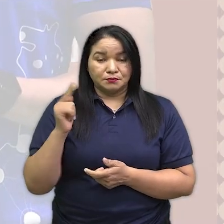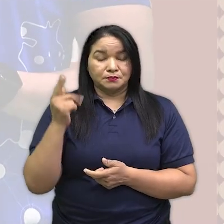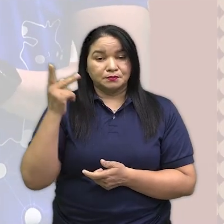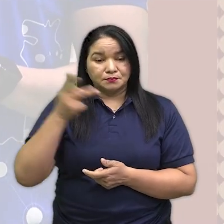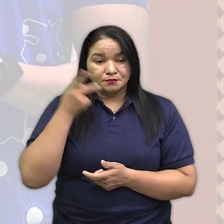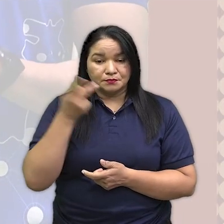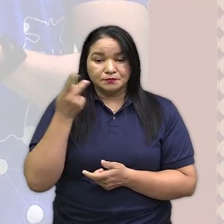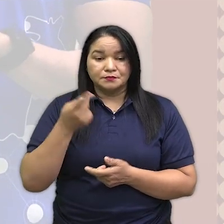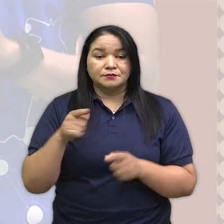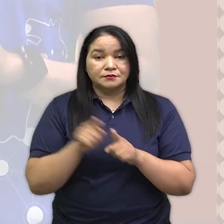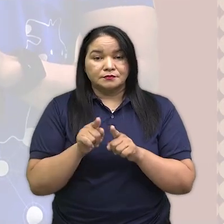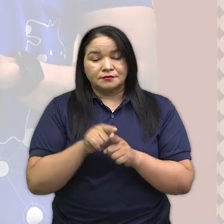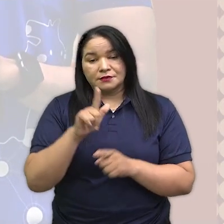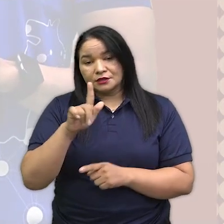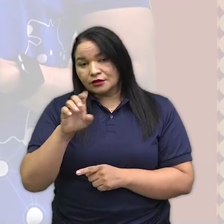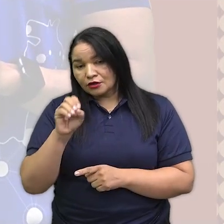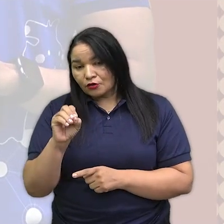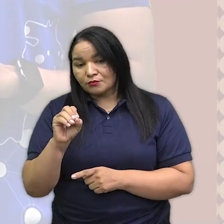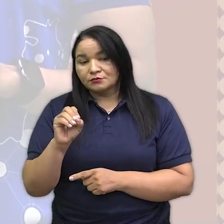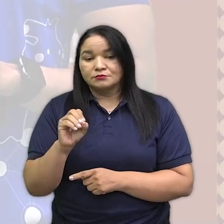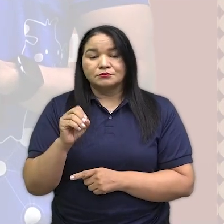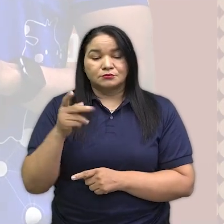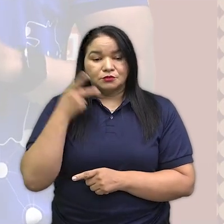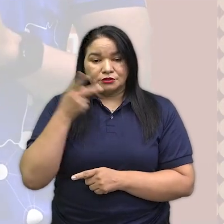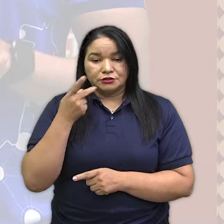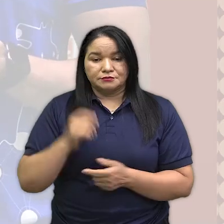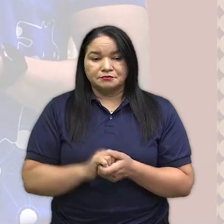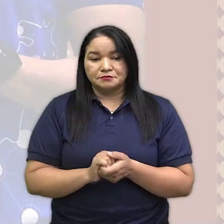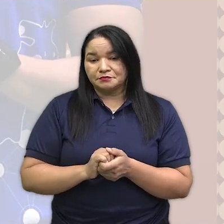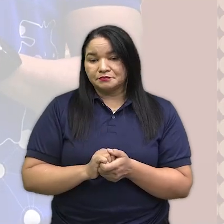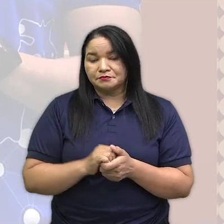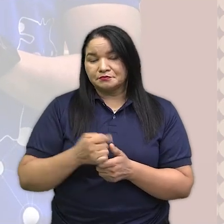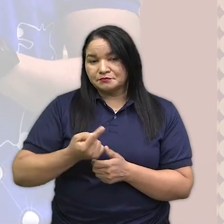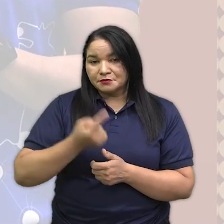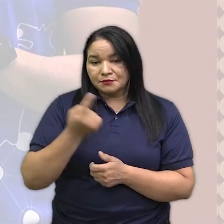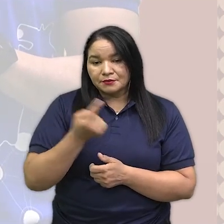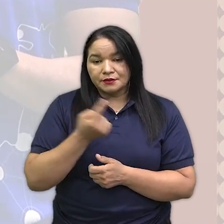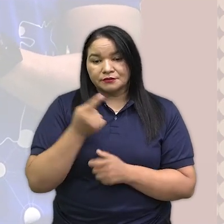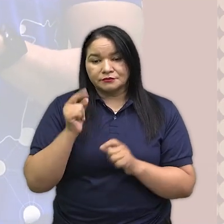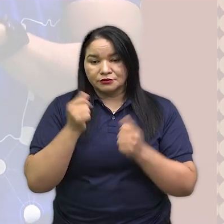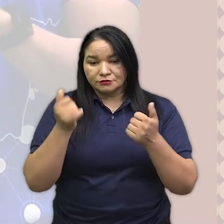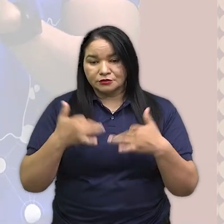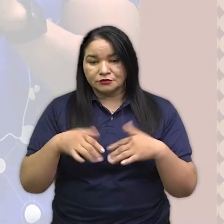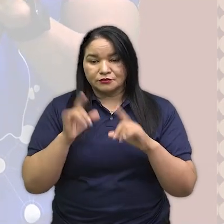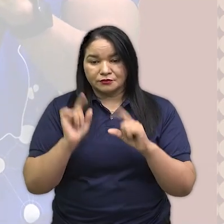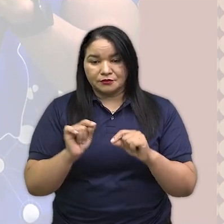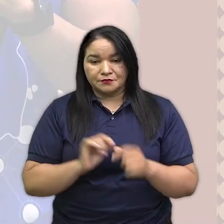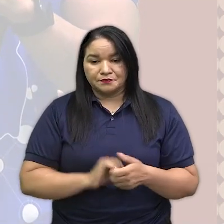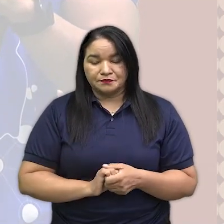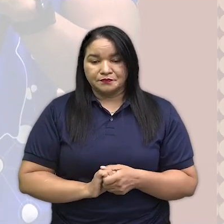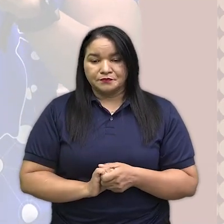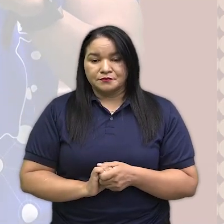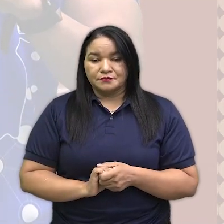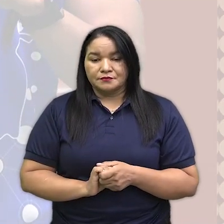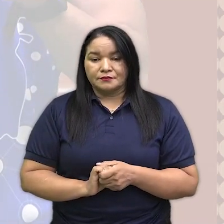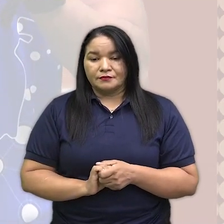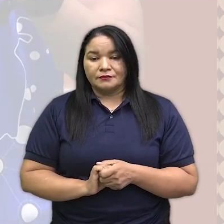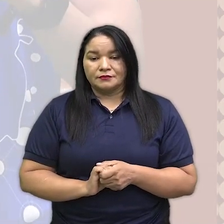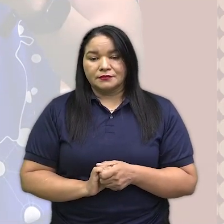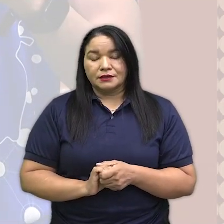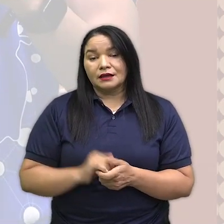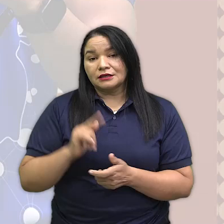comigo. Olha só. Importância da geopolítica. Primeiro tópico que eu quero destacar aqui para vocês está relacionado ali ao fato